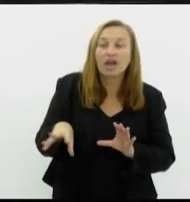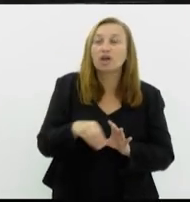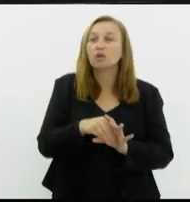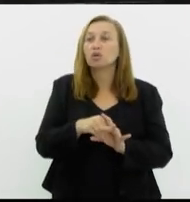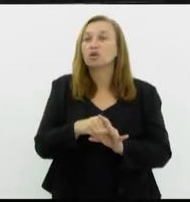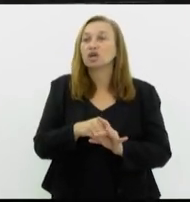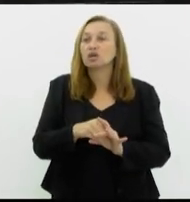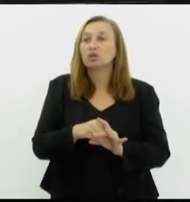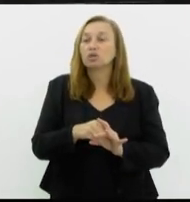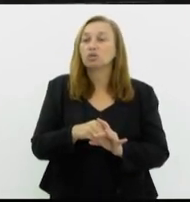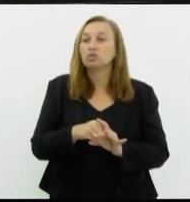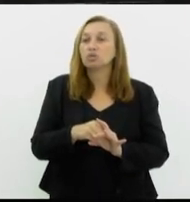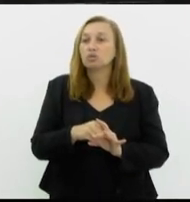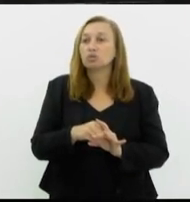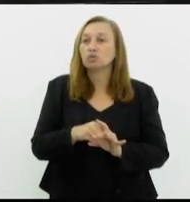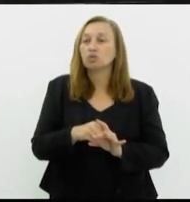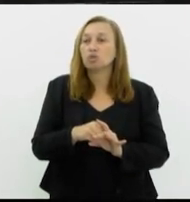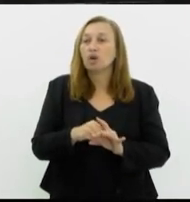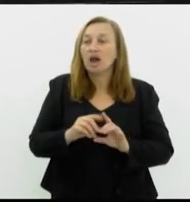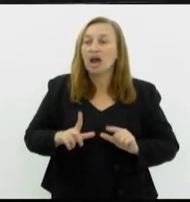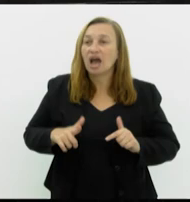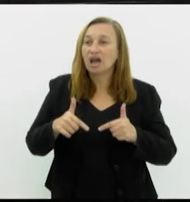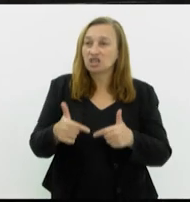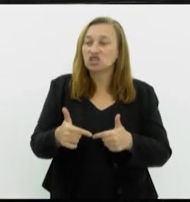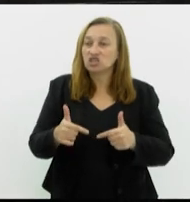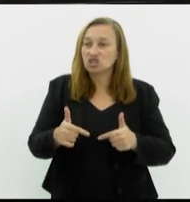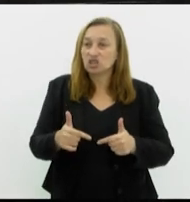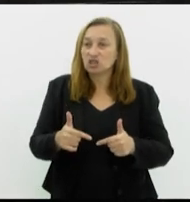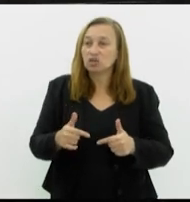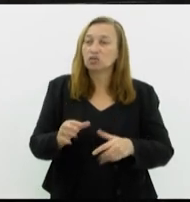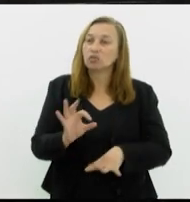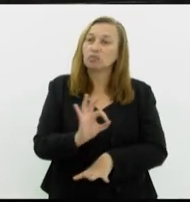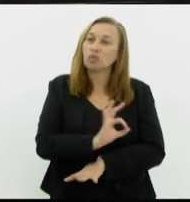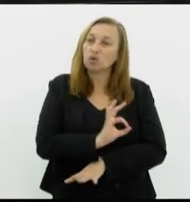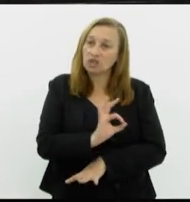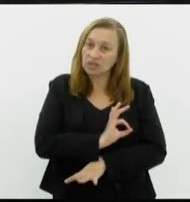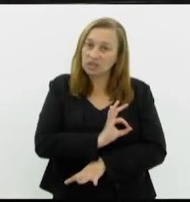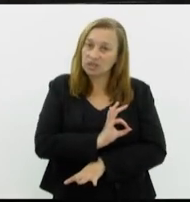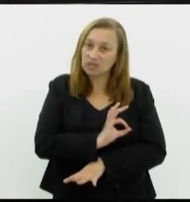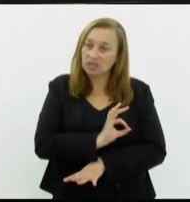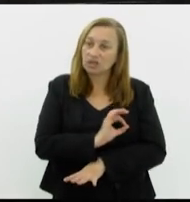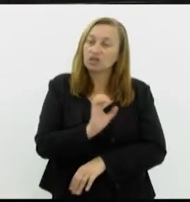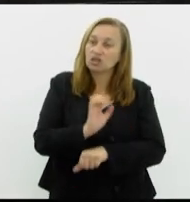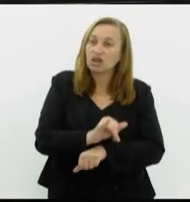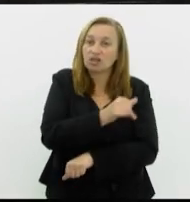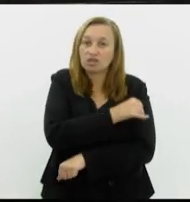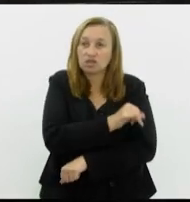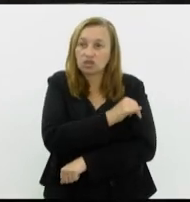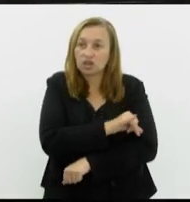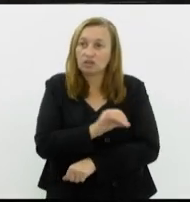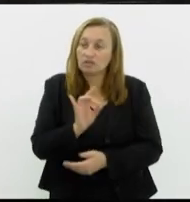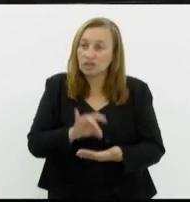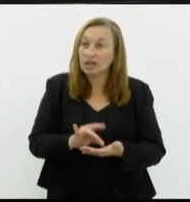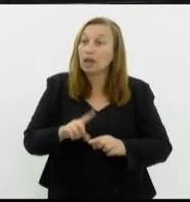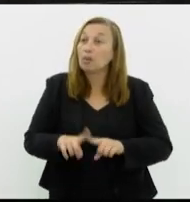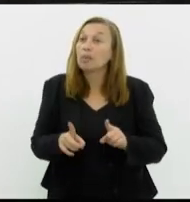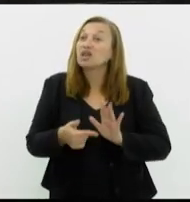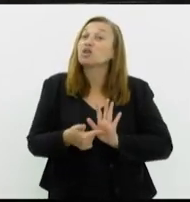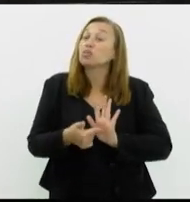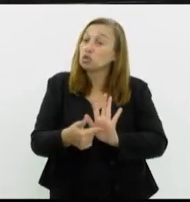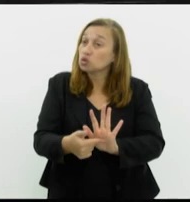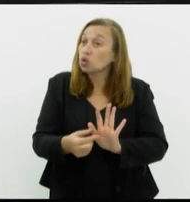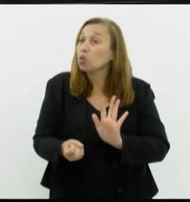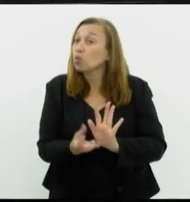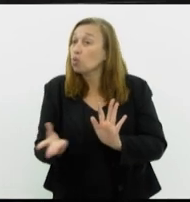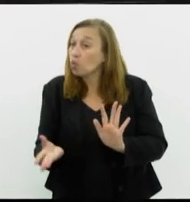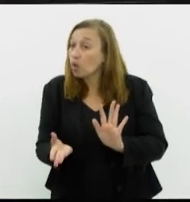legalmente colocadas no âmbito das ações das polícias do Estado do Rio de Janeiro, mas já demonstrou o